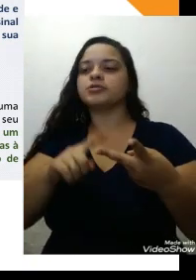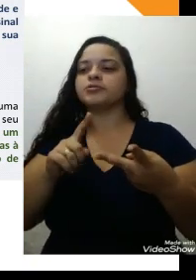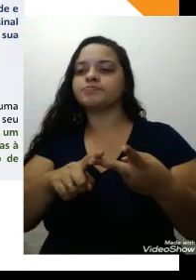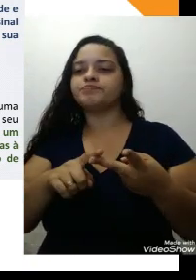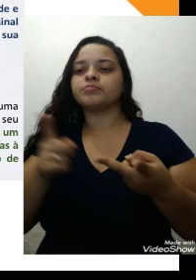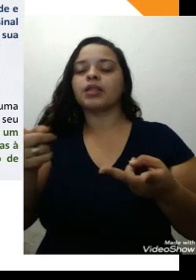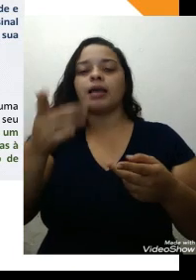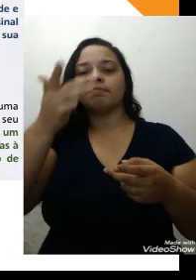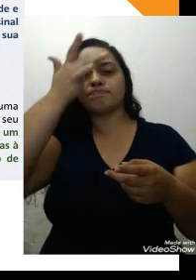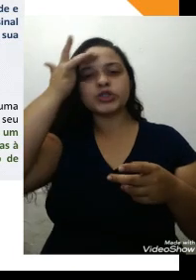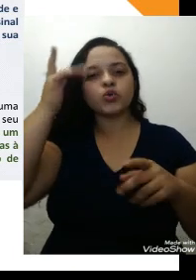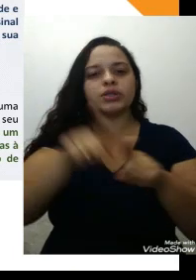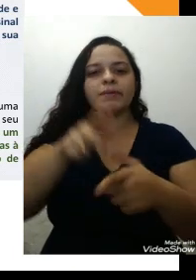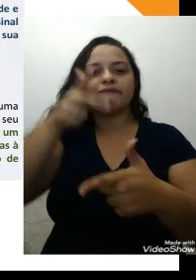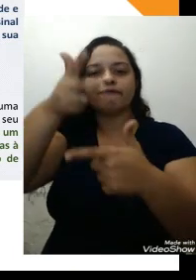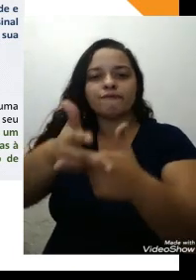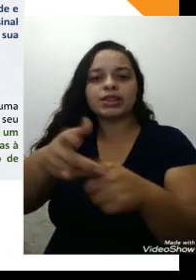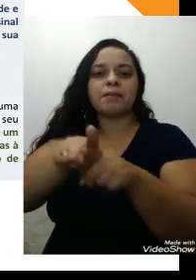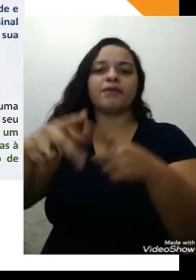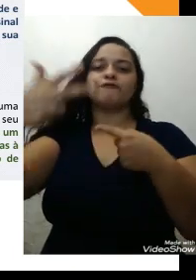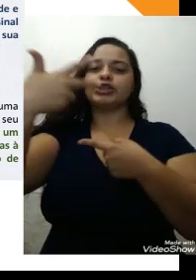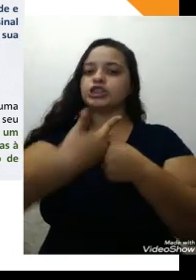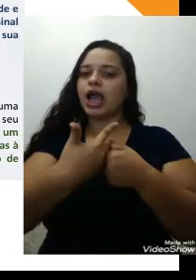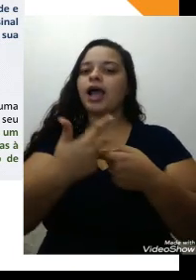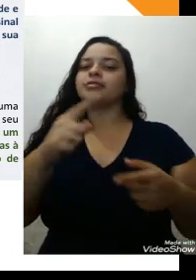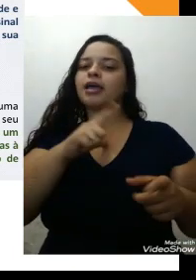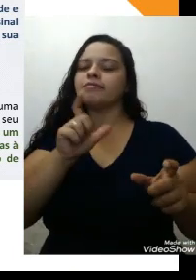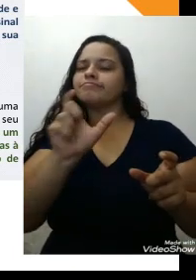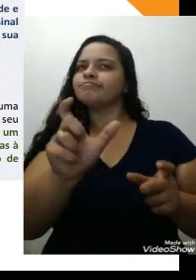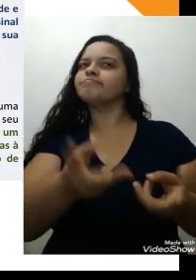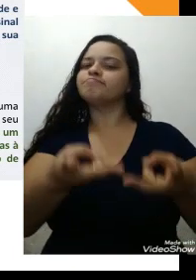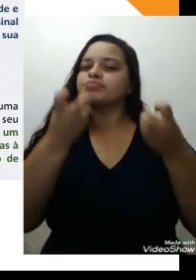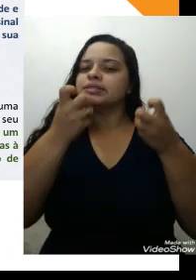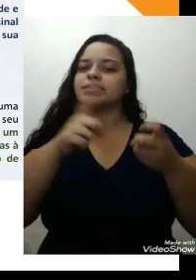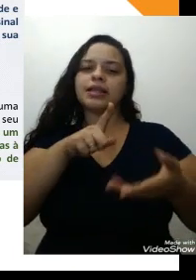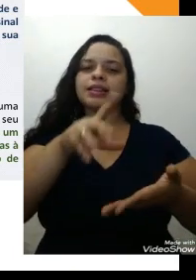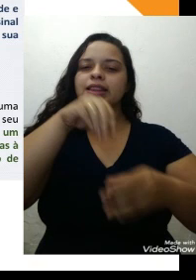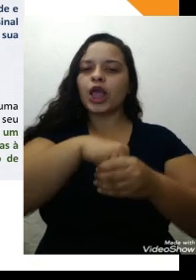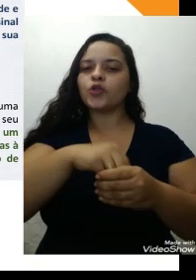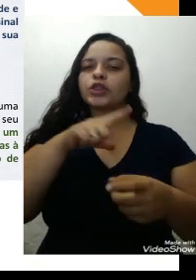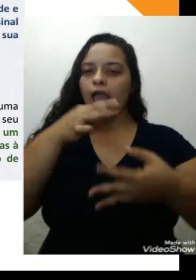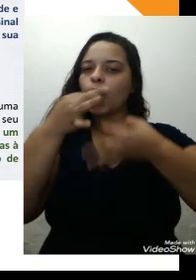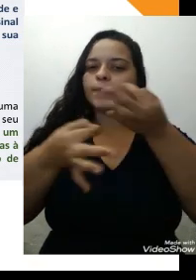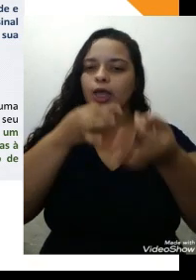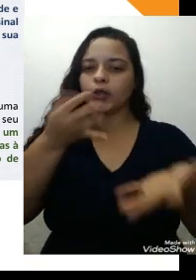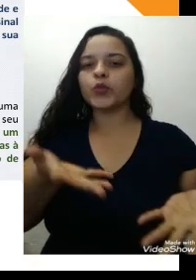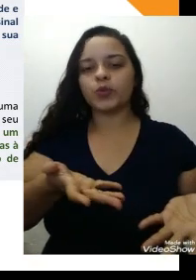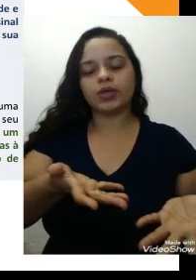cidadãos serem vigiados e vigiarem ao mesmo tempo. Então, a exposição da vida privada ela vai